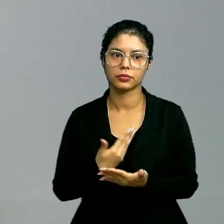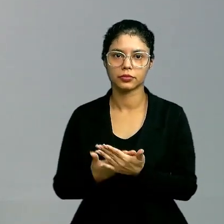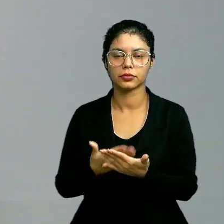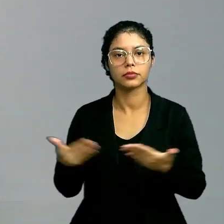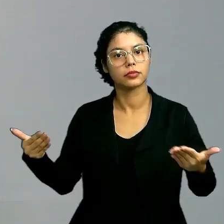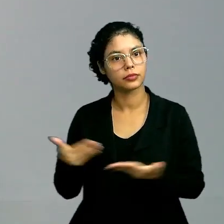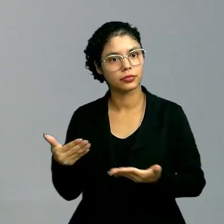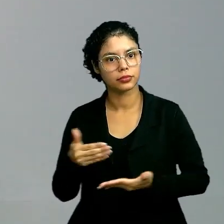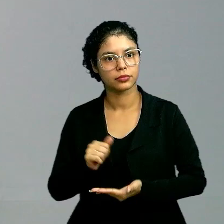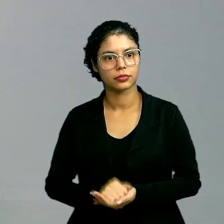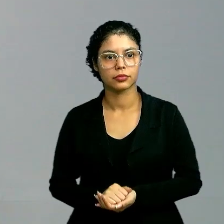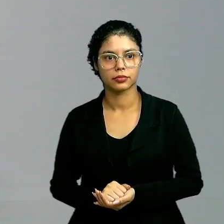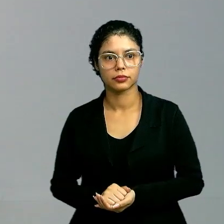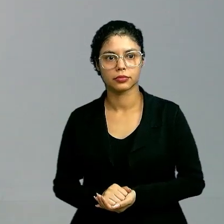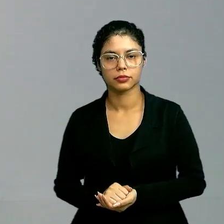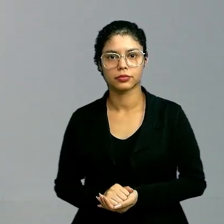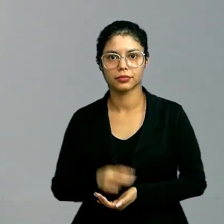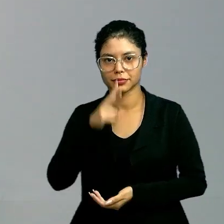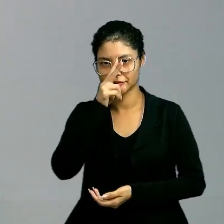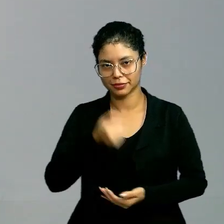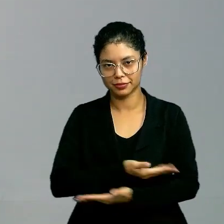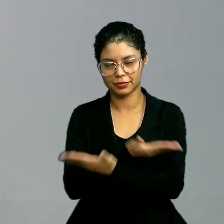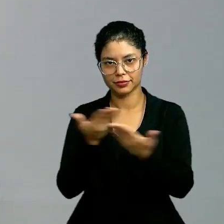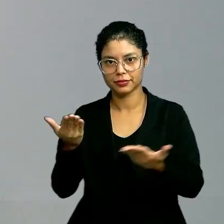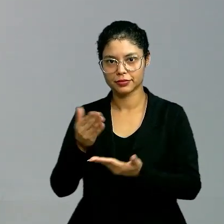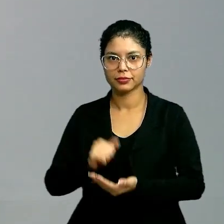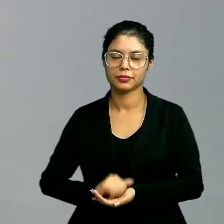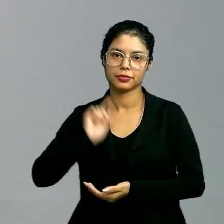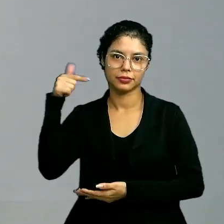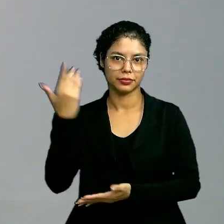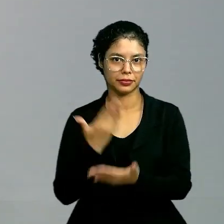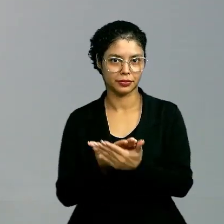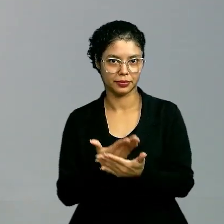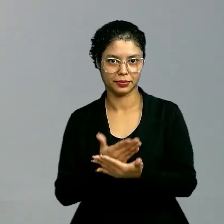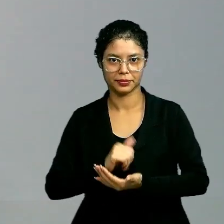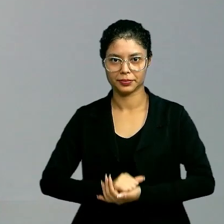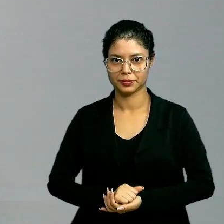aula de hoje. Então, que a força esteja com você e até